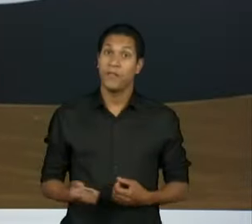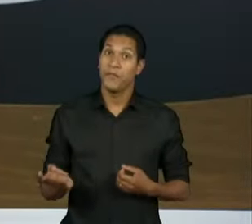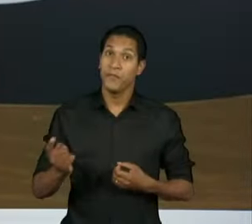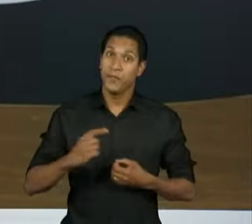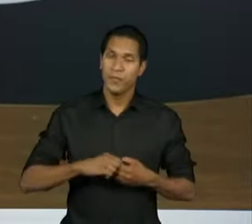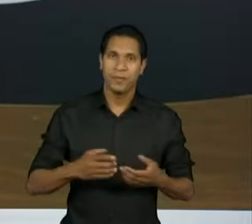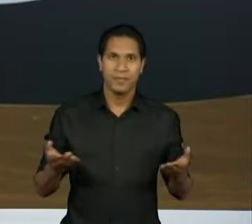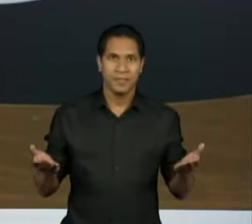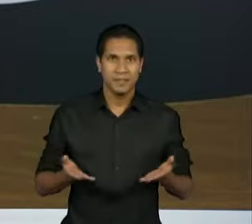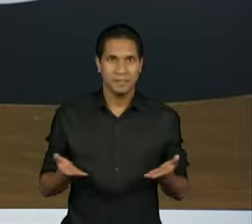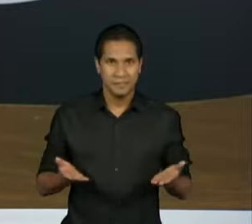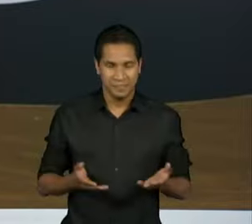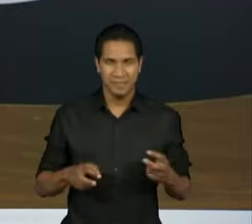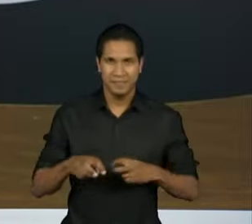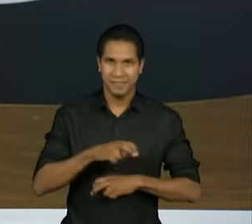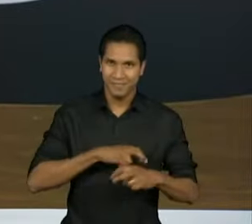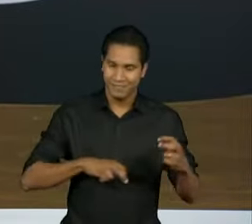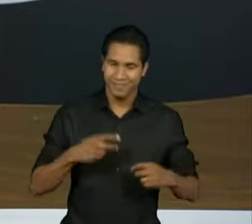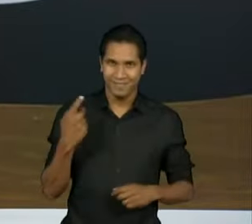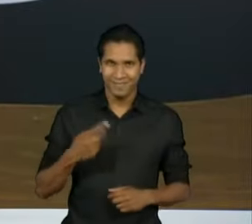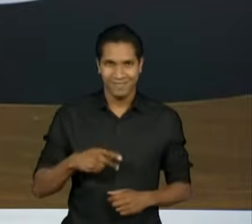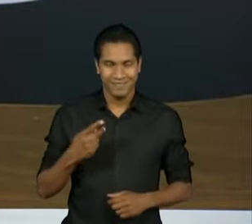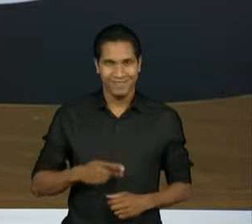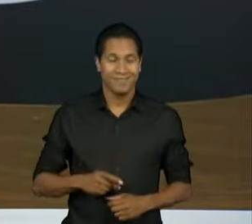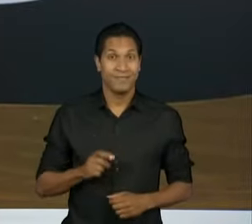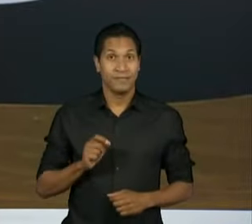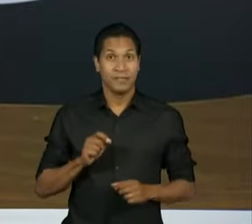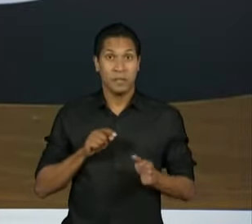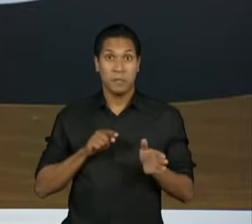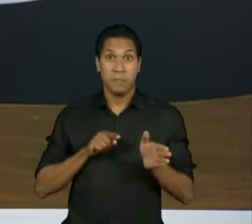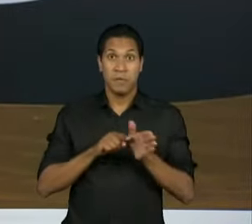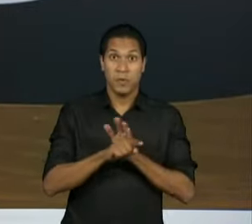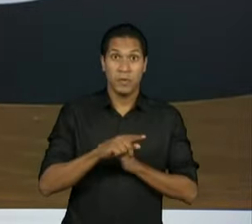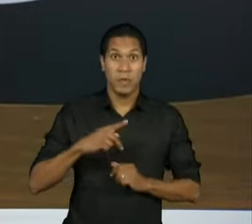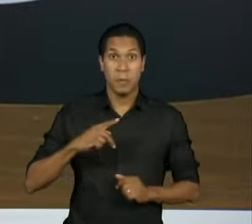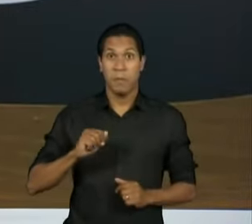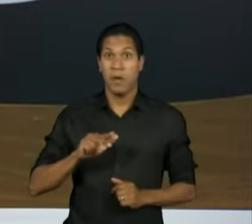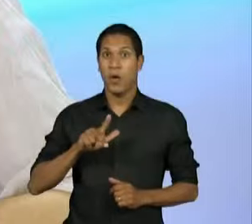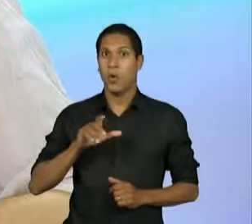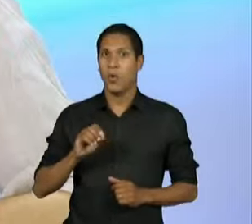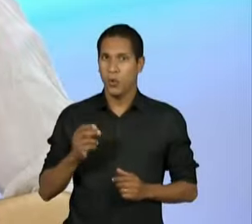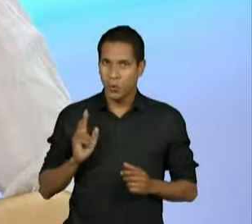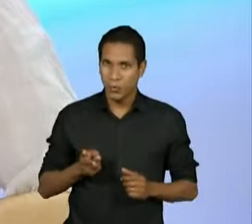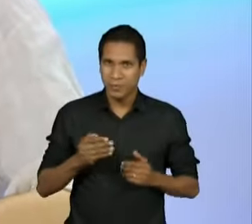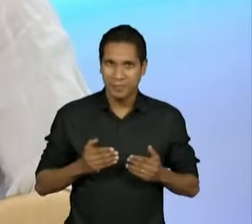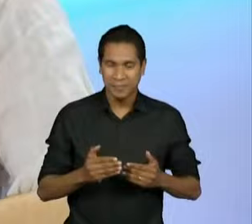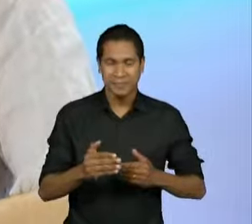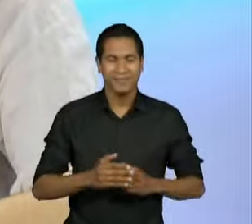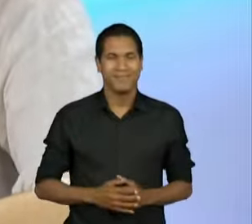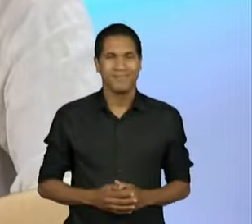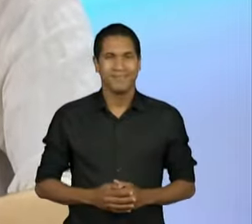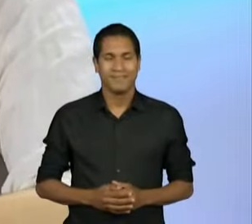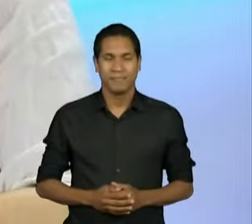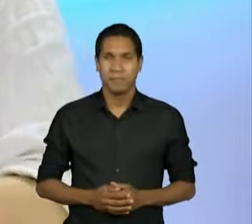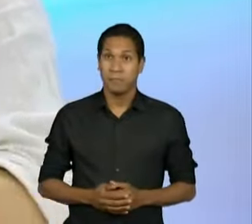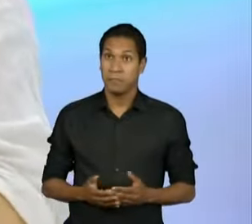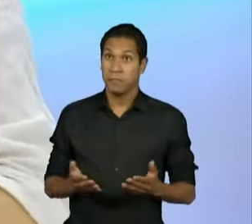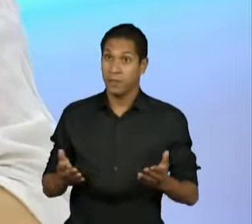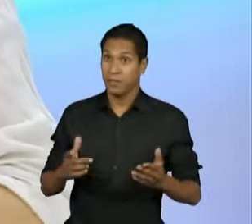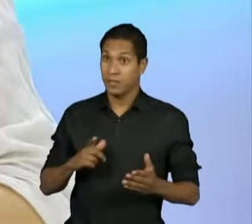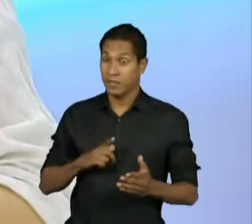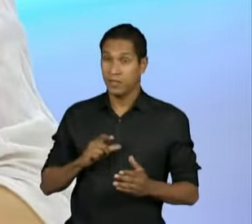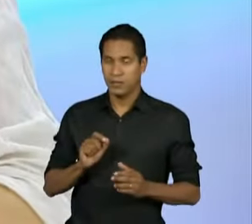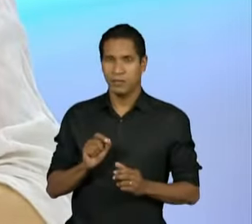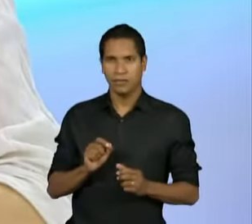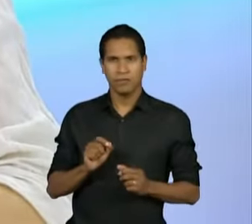Estamos de volta com o Roda Viva, com Conceição Evaristo, e a pergunta agora é do Paulo Werneck. Paulo, por favor. Conceição, nesse trabalho com a Carolina,